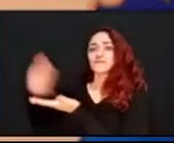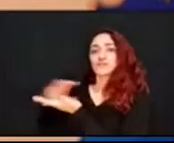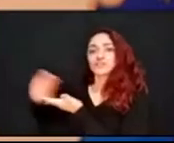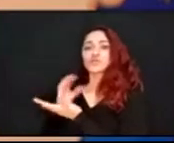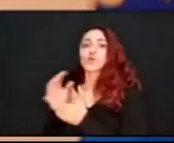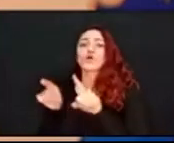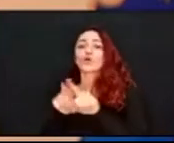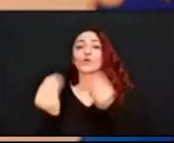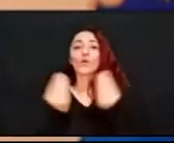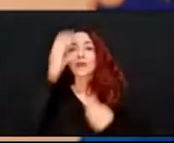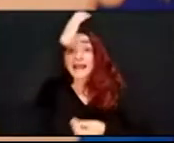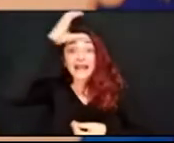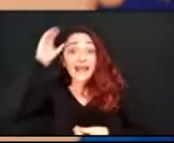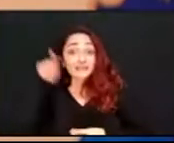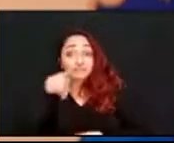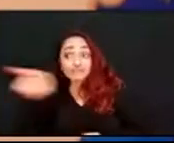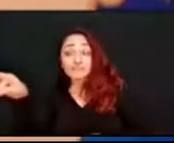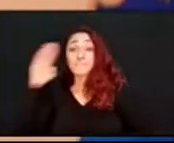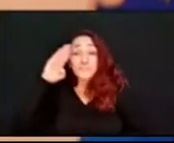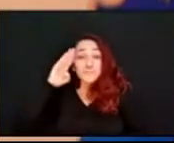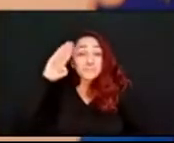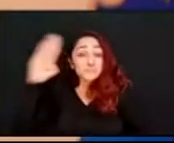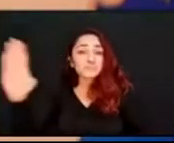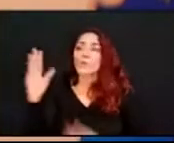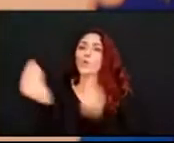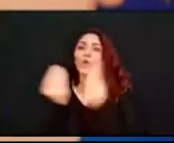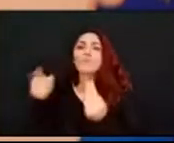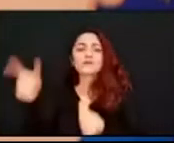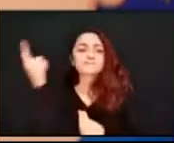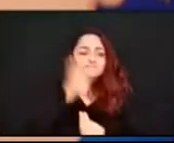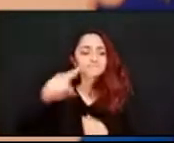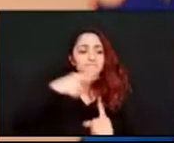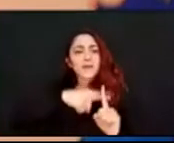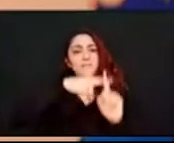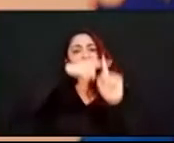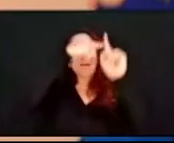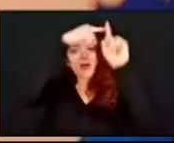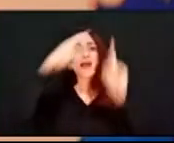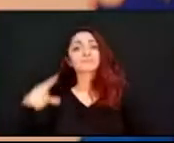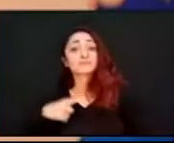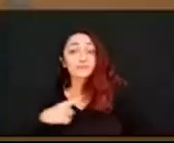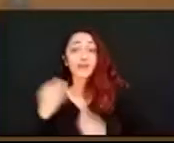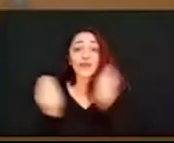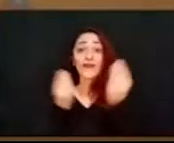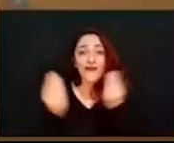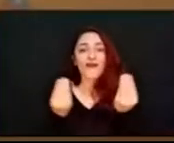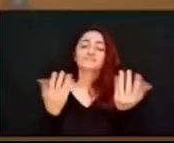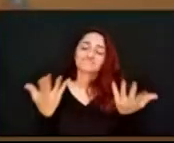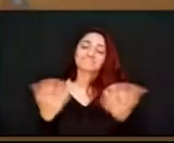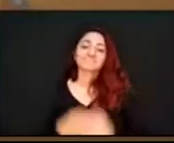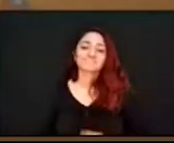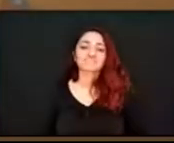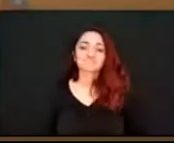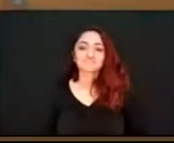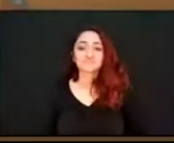né Principalmente a si favorecem dessa dessas iniciativas dessa gestão é muito